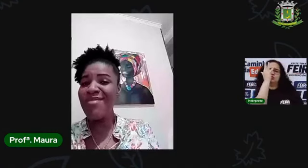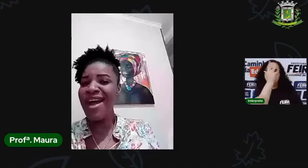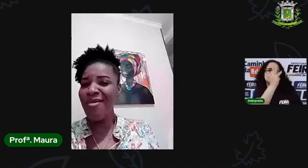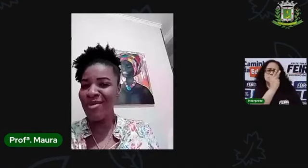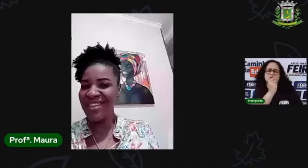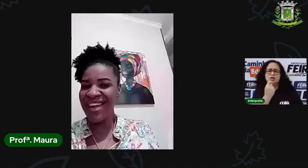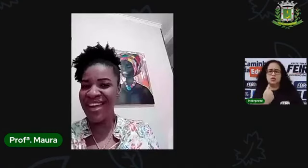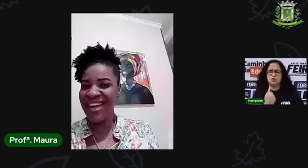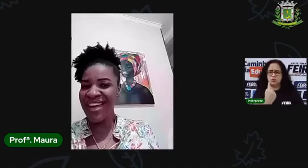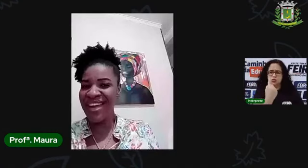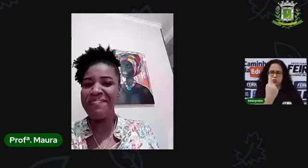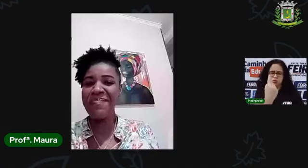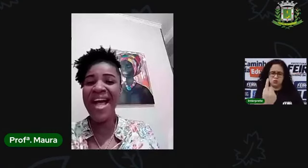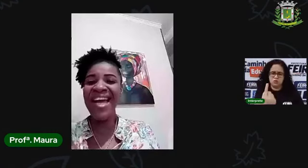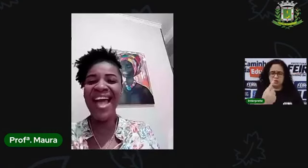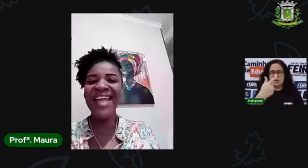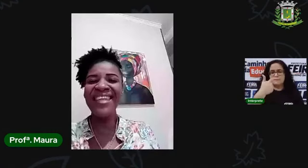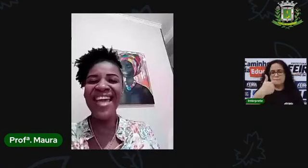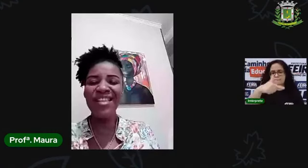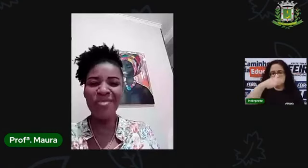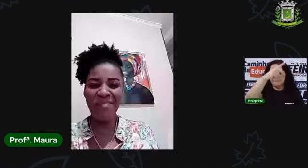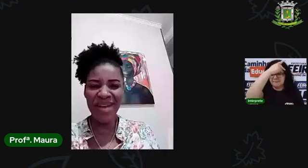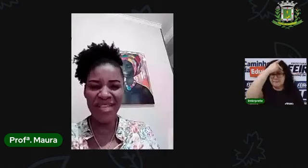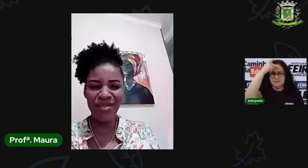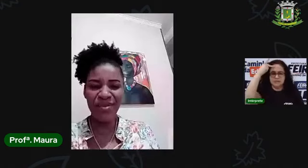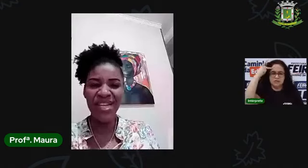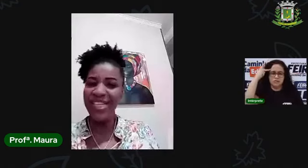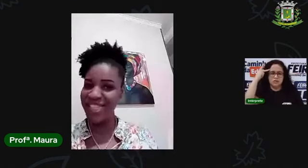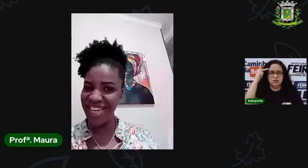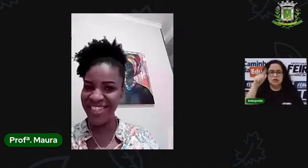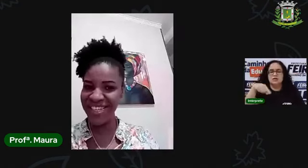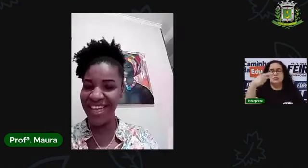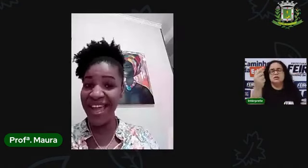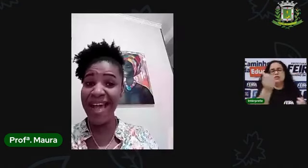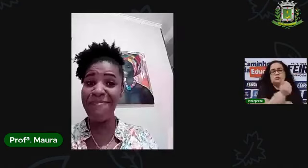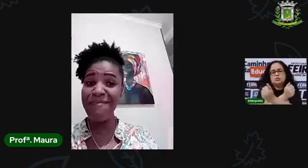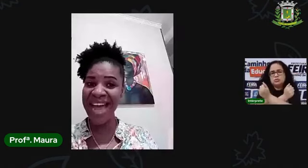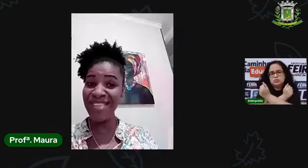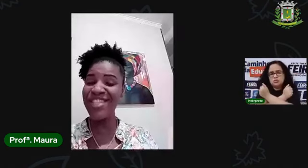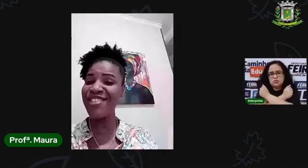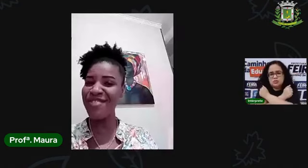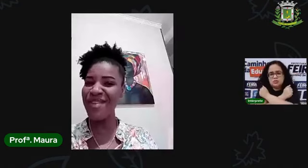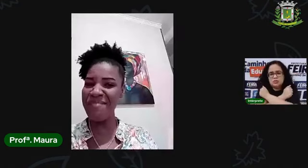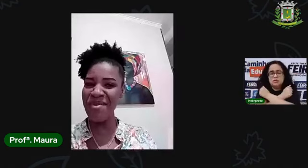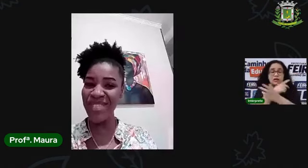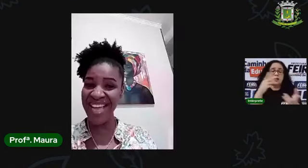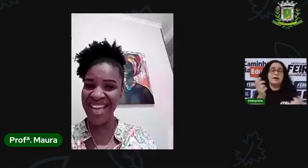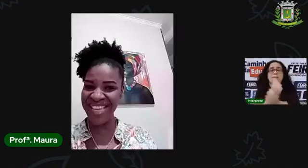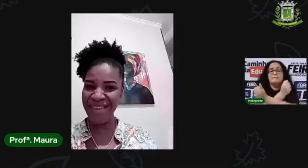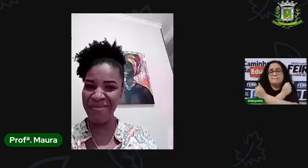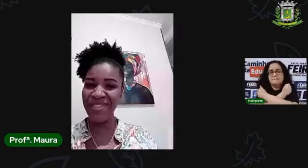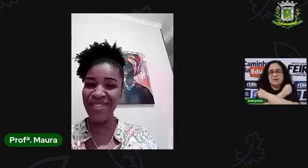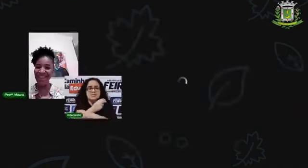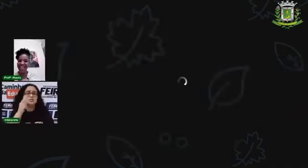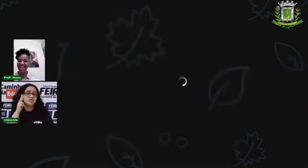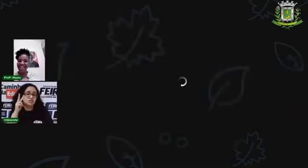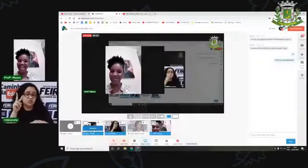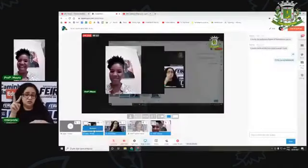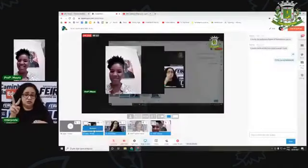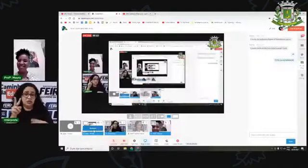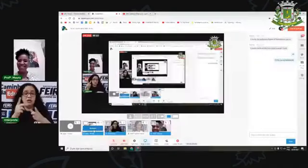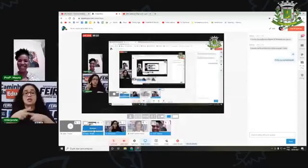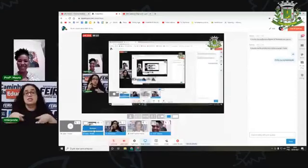outro, eu e a outra para além de um abraço. Gente, abraço, a gente viu na música aí que a